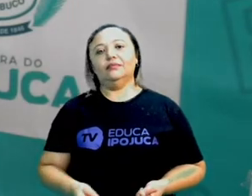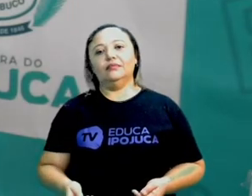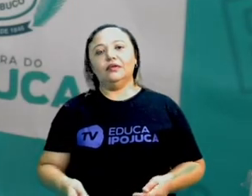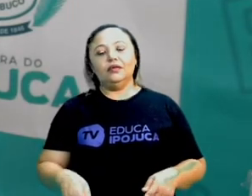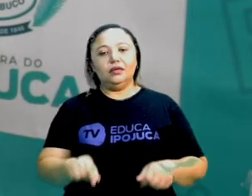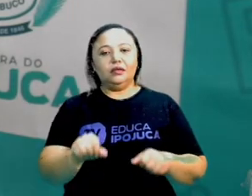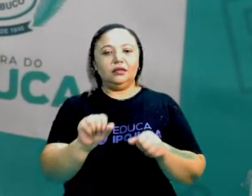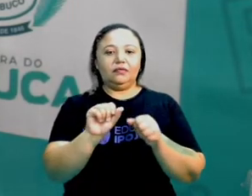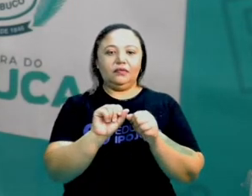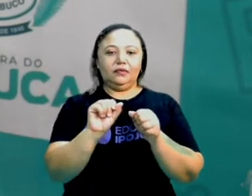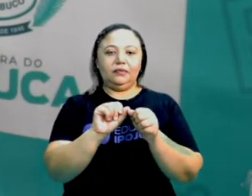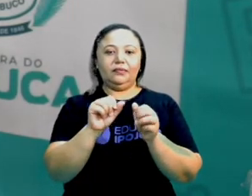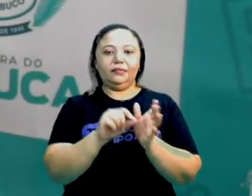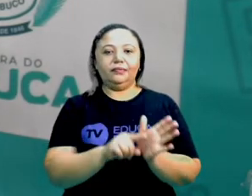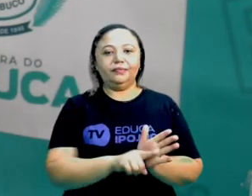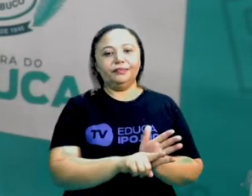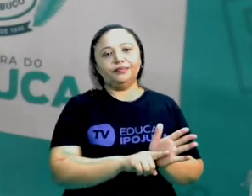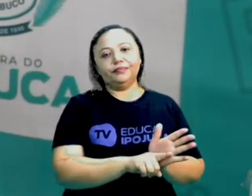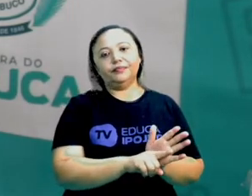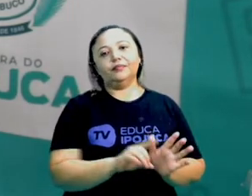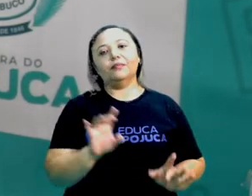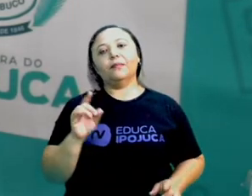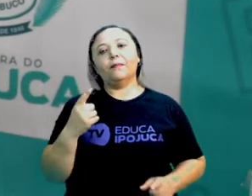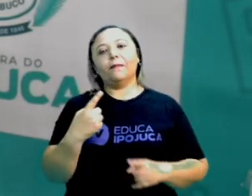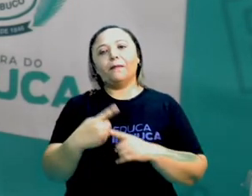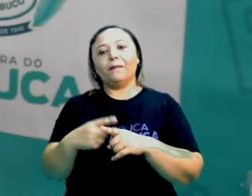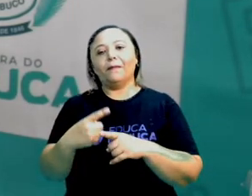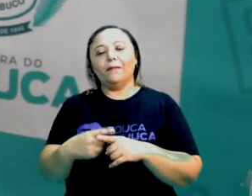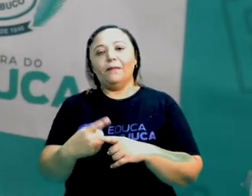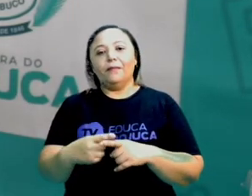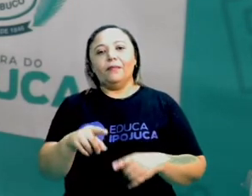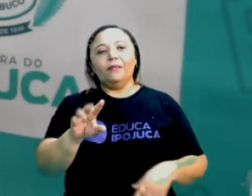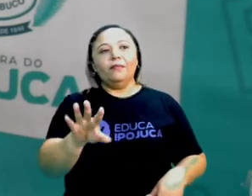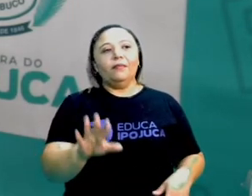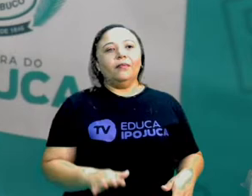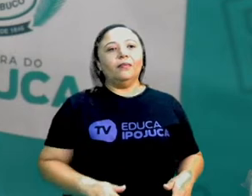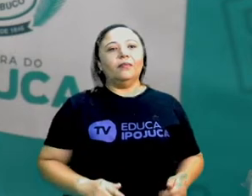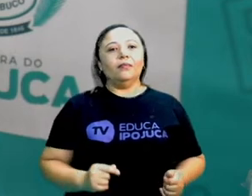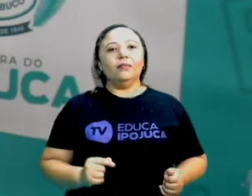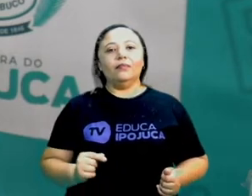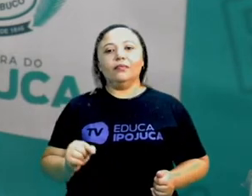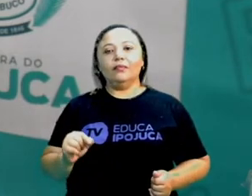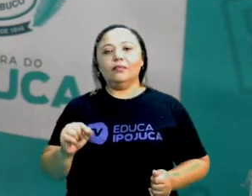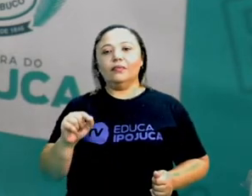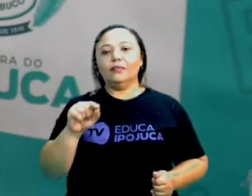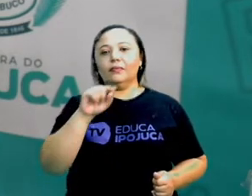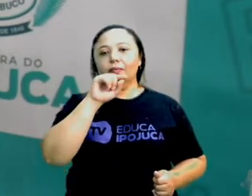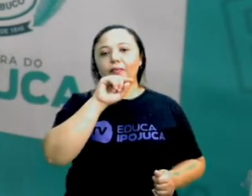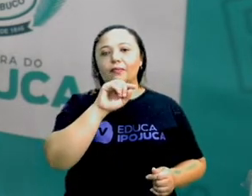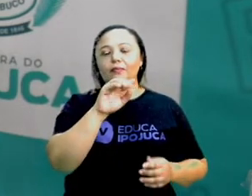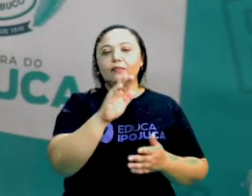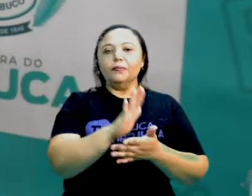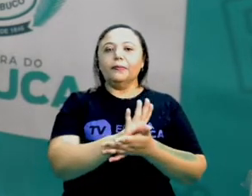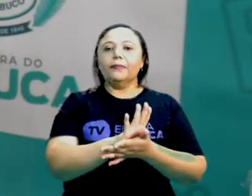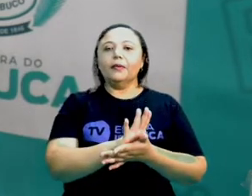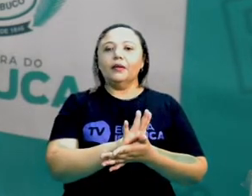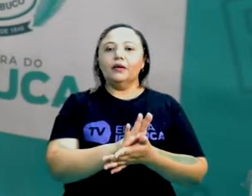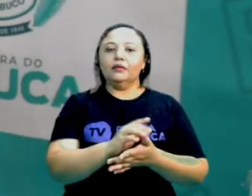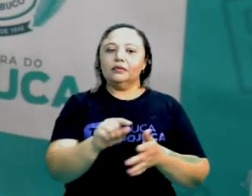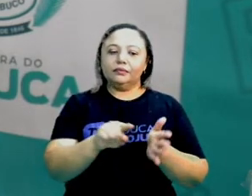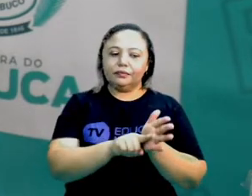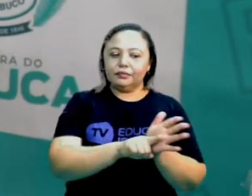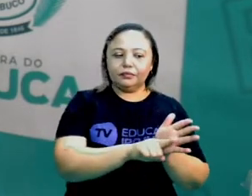feita uma pesquisa, porque quando a gente faz uma pesquisa dessa, por exemplo, a expectativa de